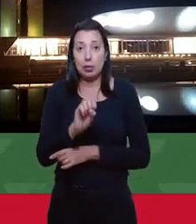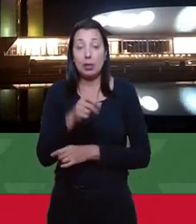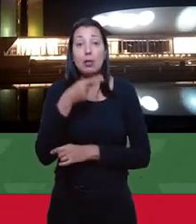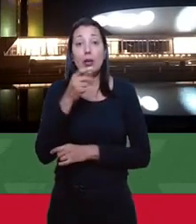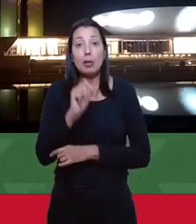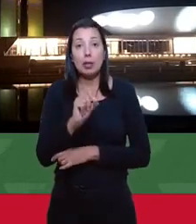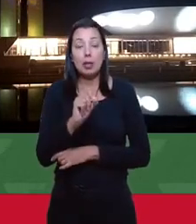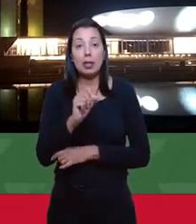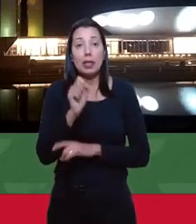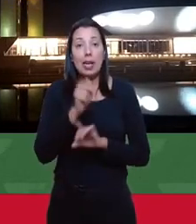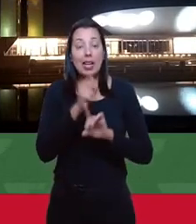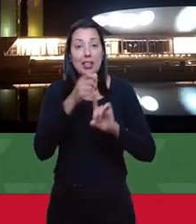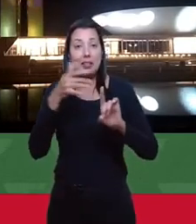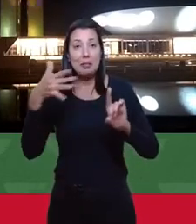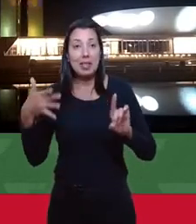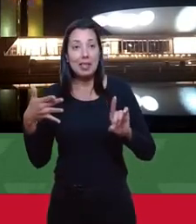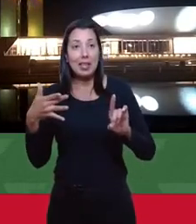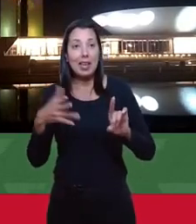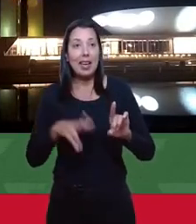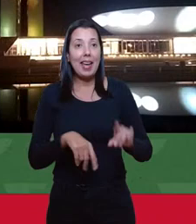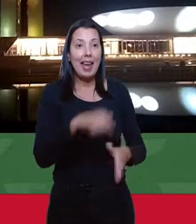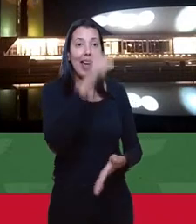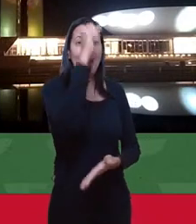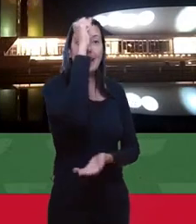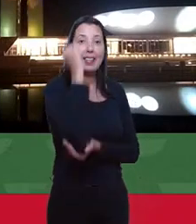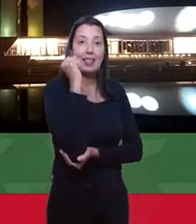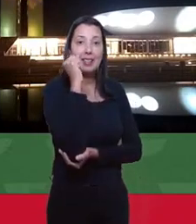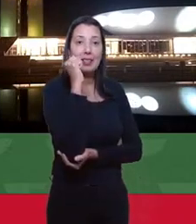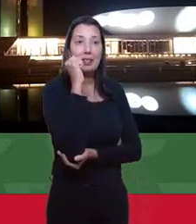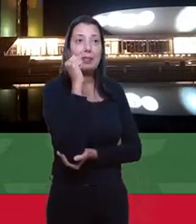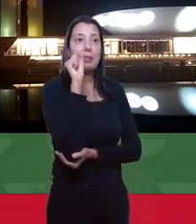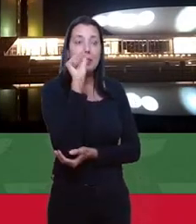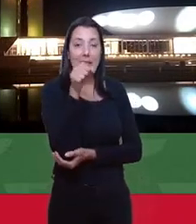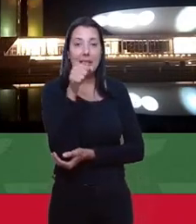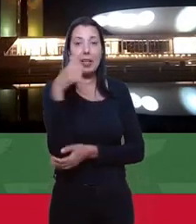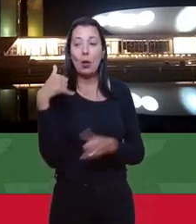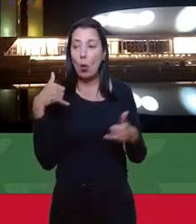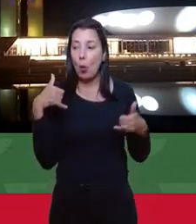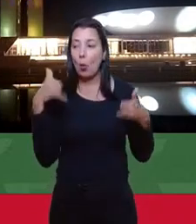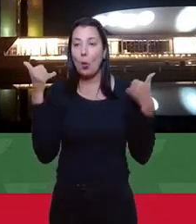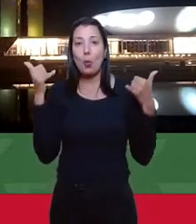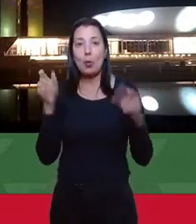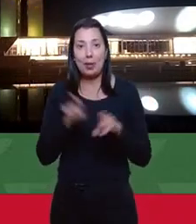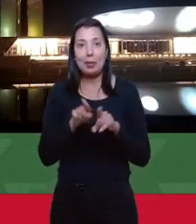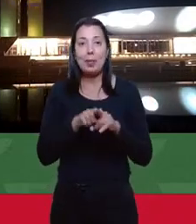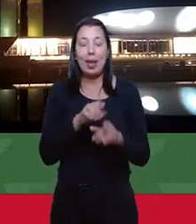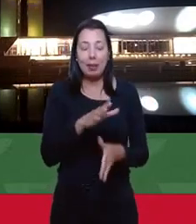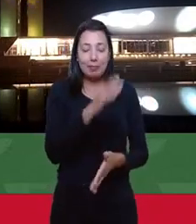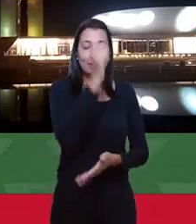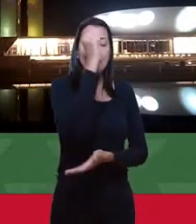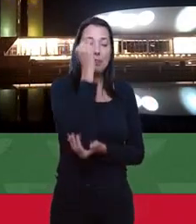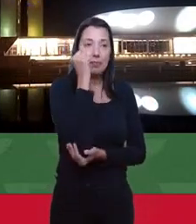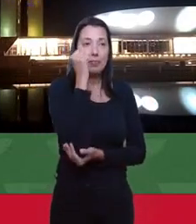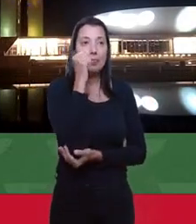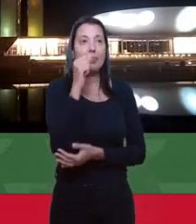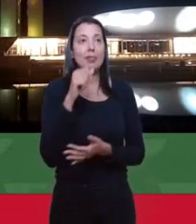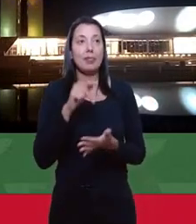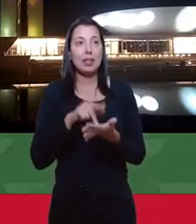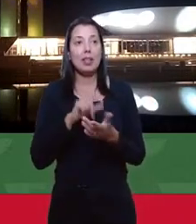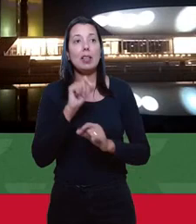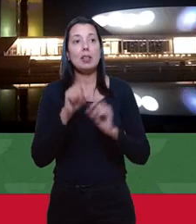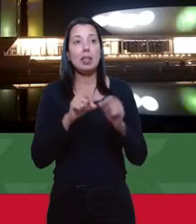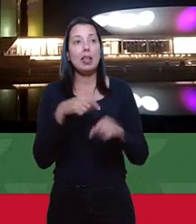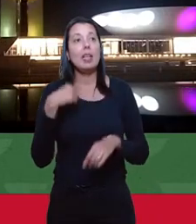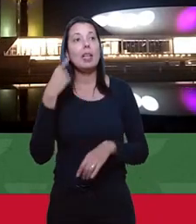o seguinte, LGBTQIA+, é resistência. Tá aí orgulho, mas também resistência. Saudações